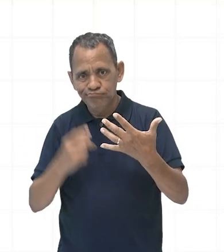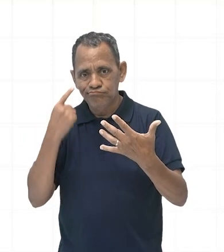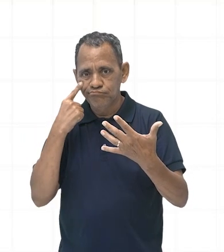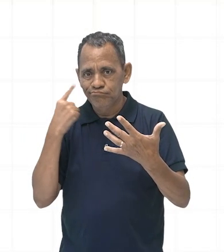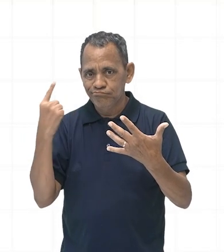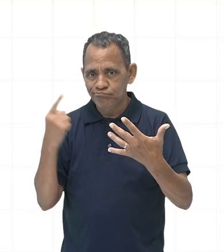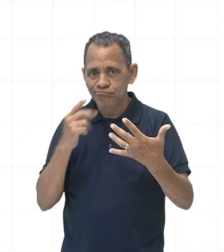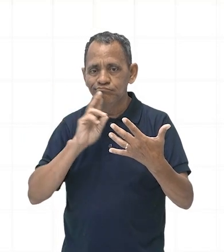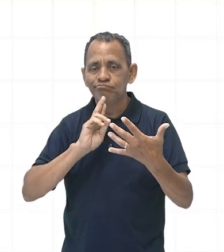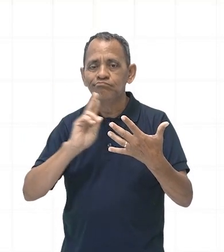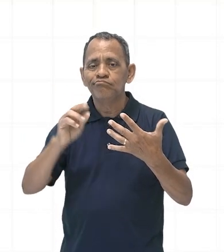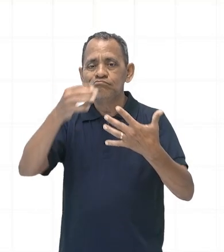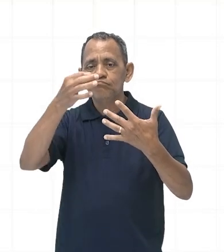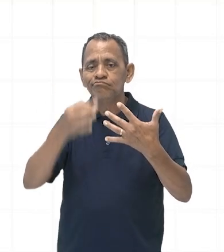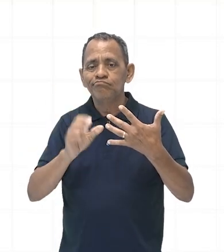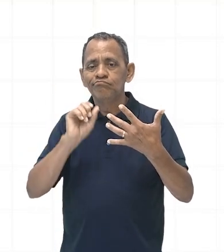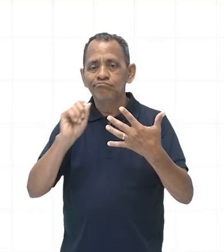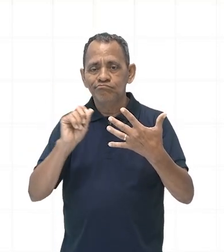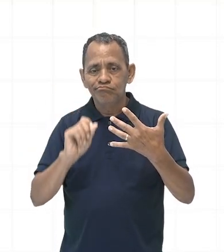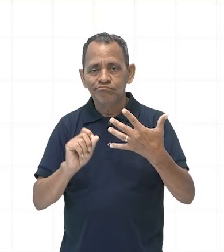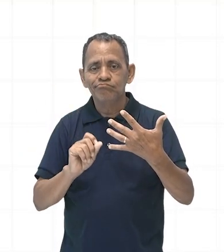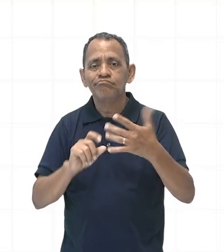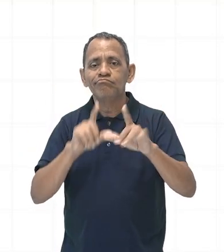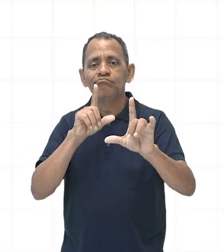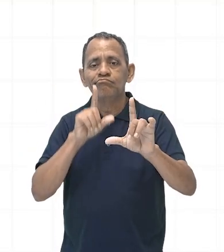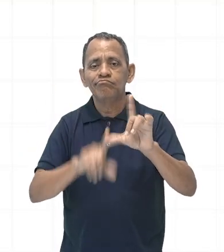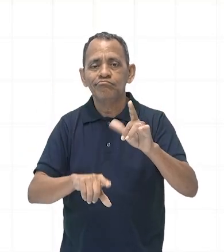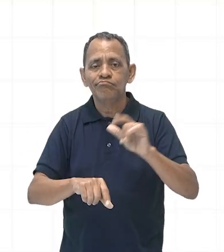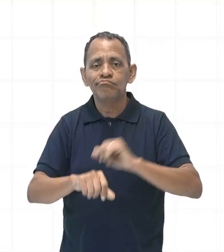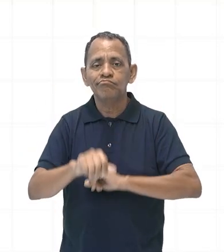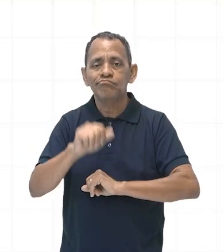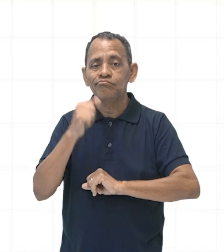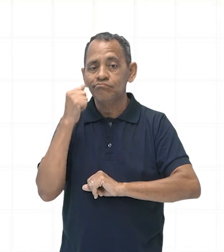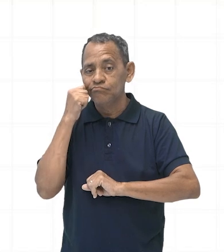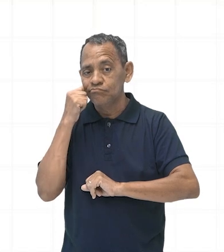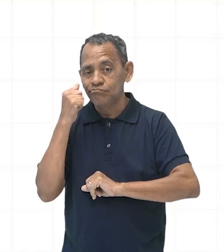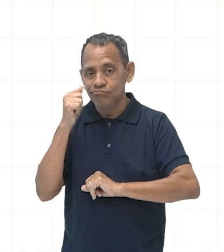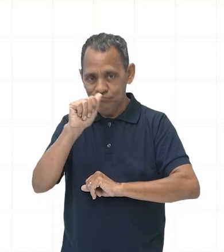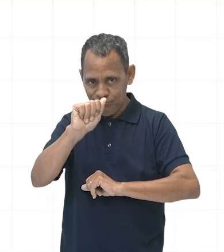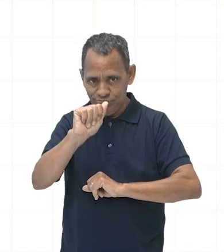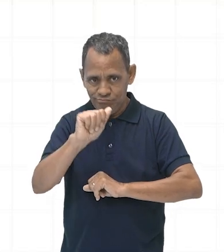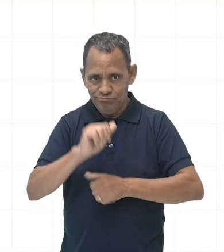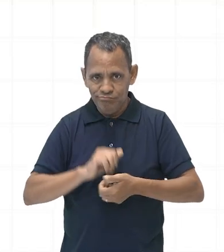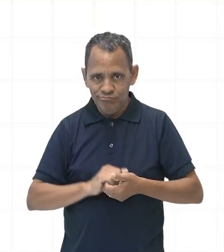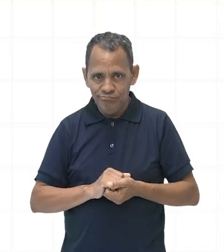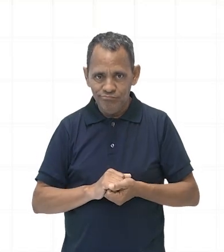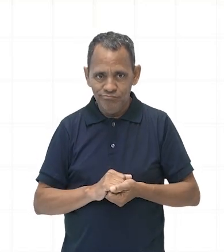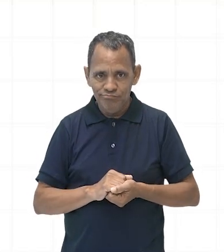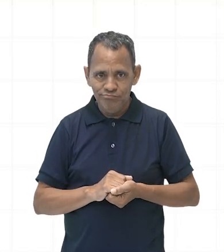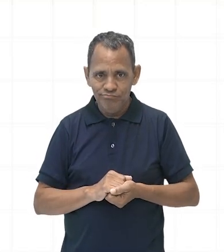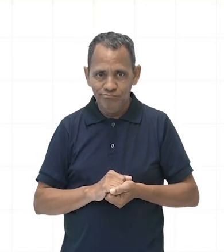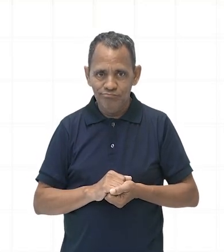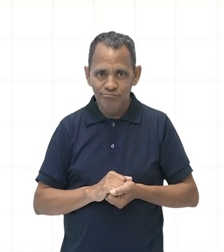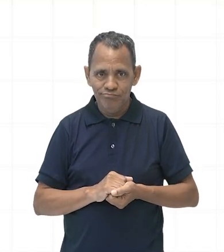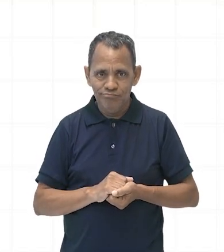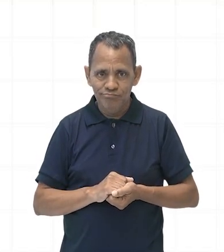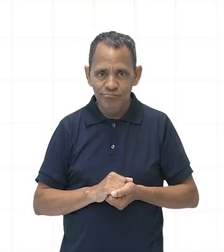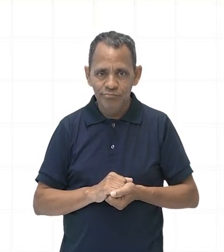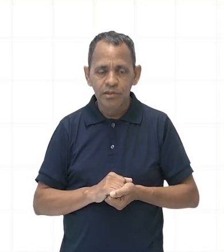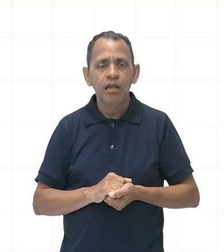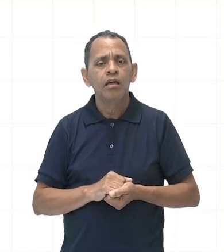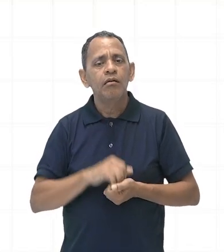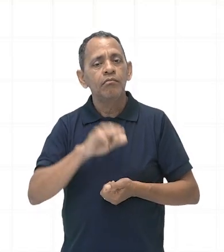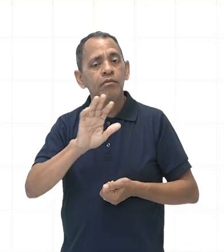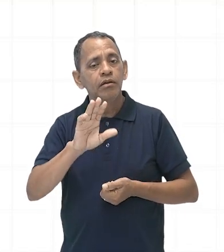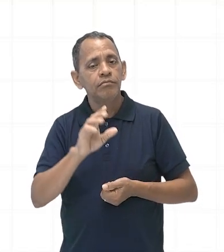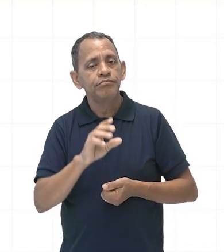A resposta correta é a nossa queridíssima letra A. Professor, mas eu encontrei 800. Mas